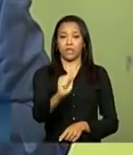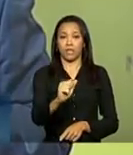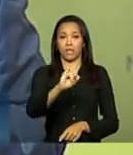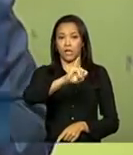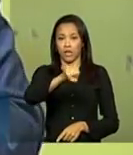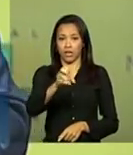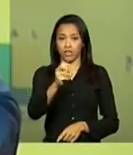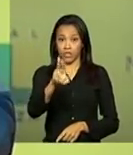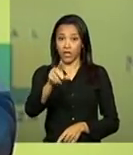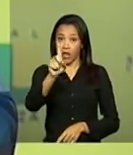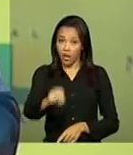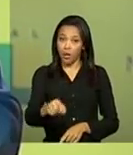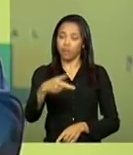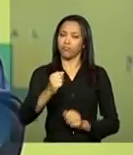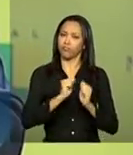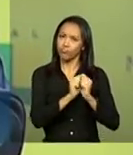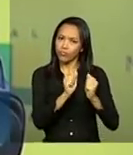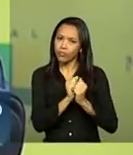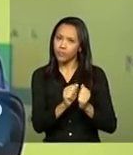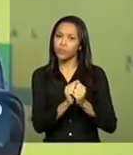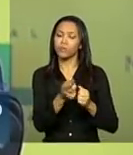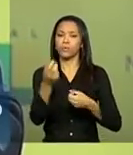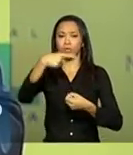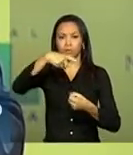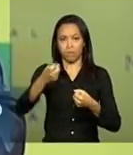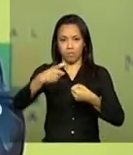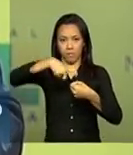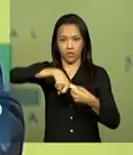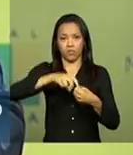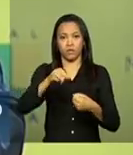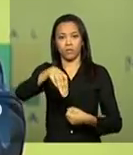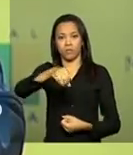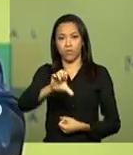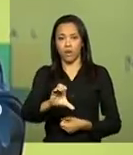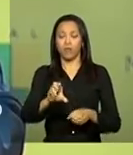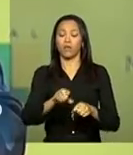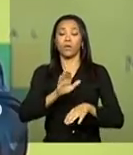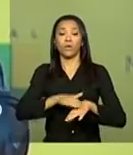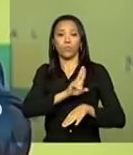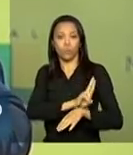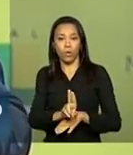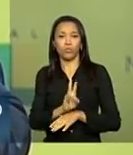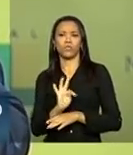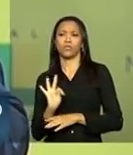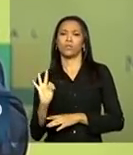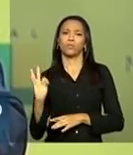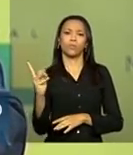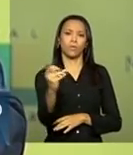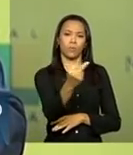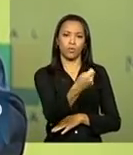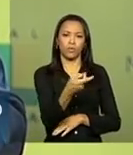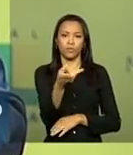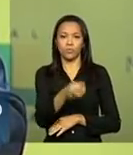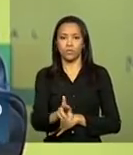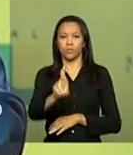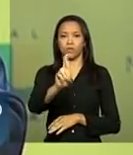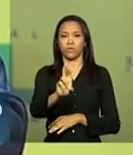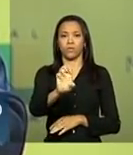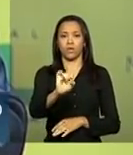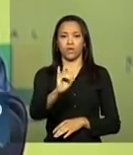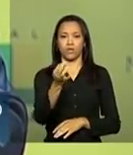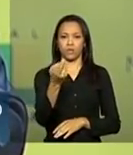grande parceiro também do Ministério da Educação, cumprimentar em nome dele todos os reitores das universidades federais, cumprimentar